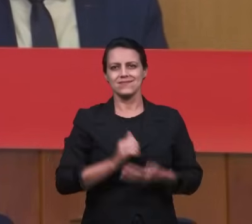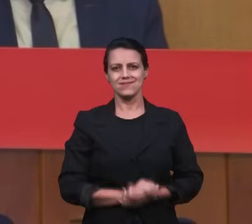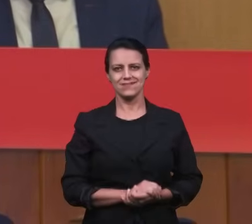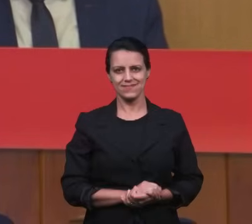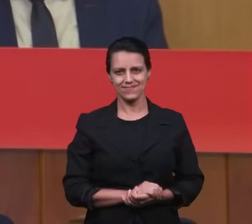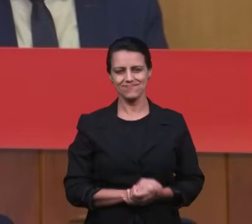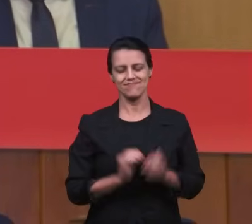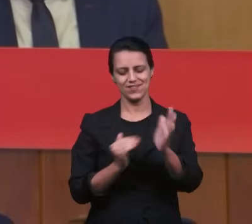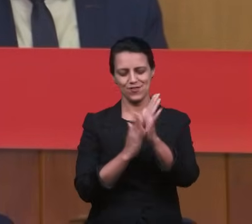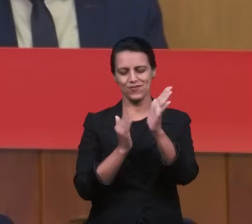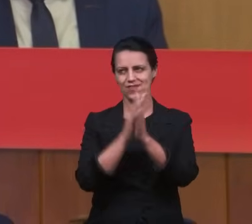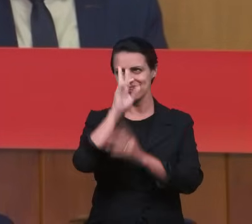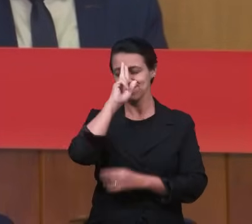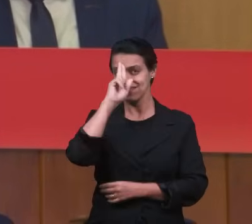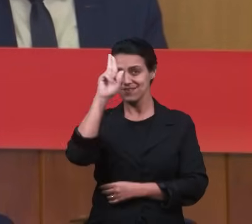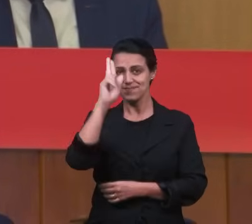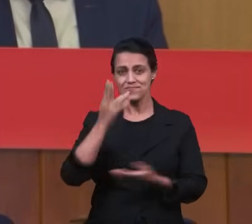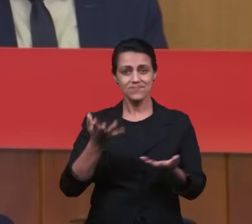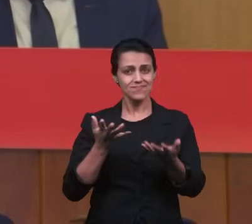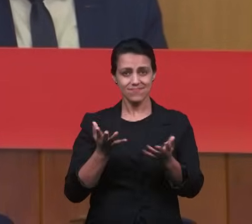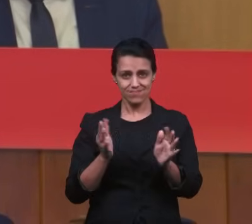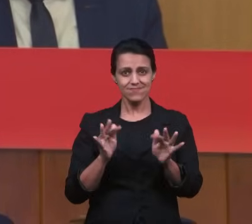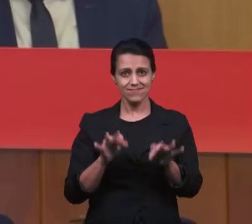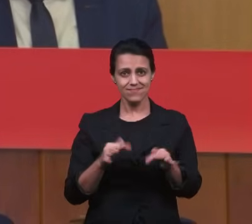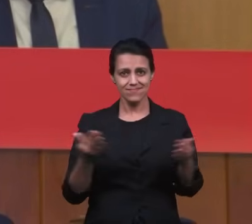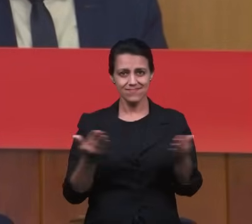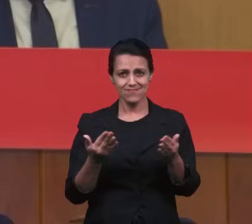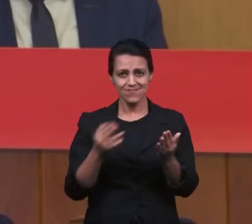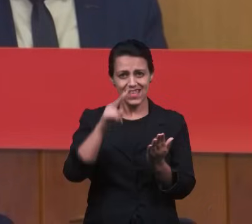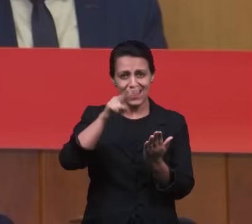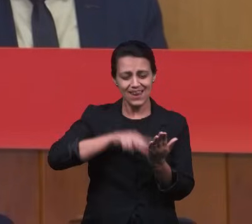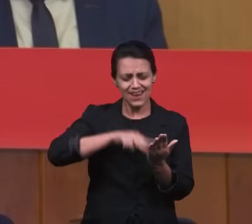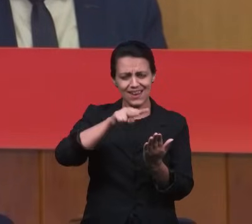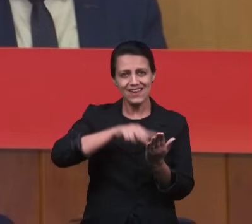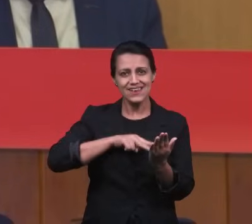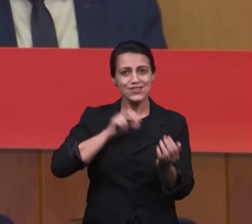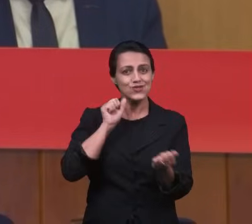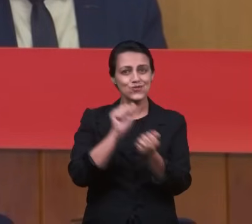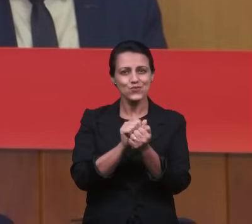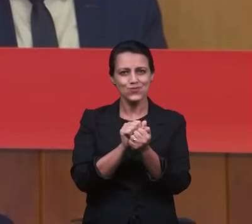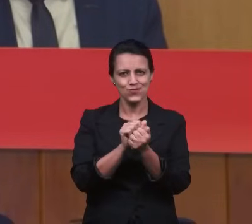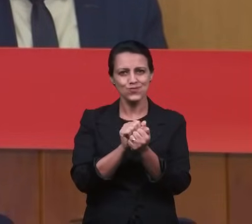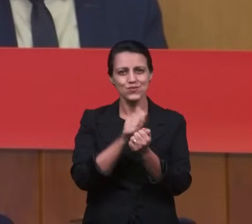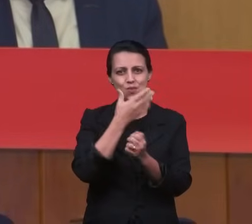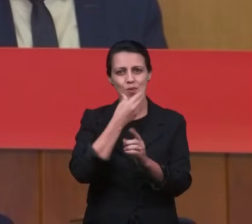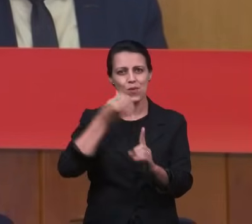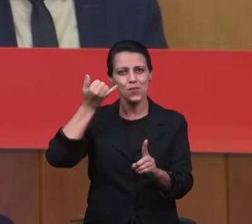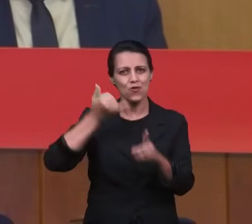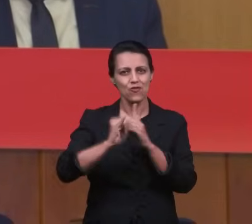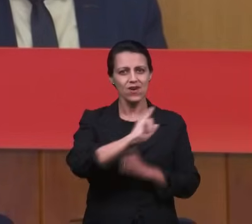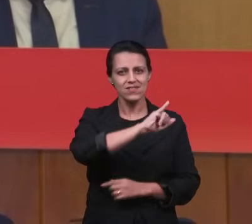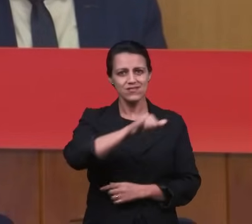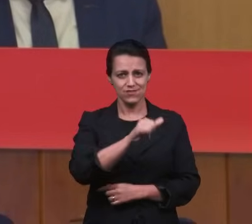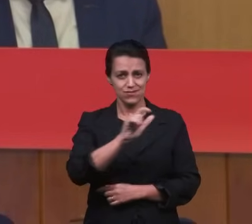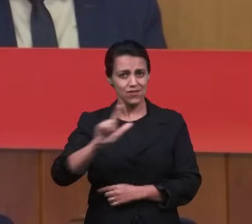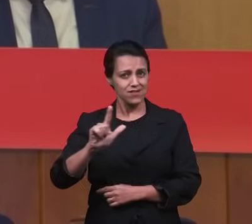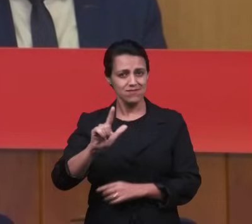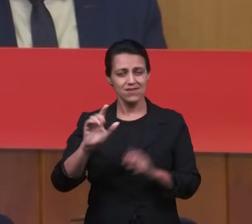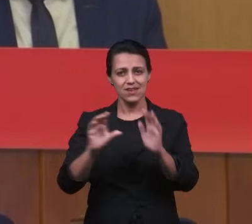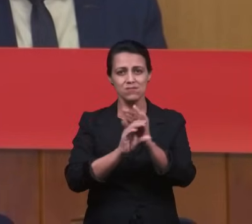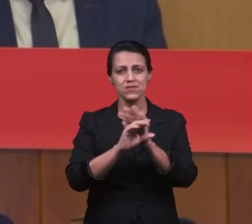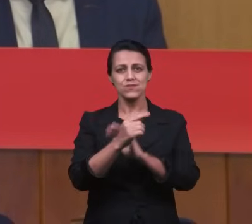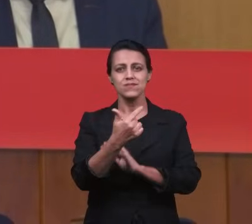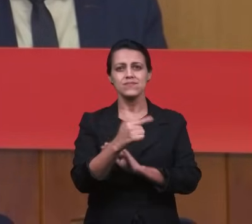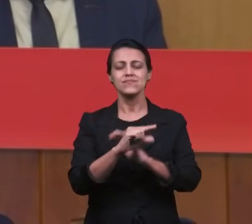do Senhor. E eu quero encerrar, e nós vamos ler juntos o profeta Joel, capítulo 2,